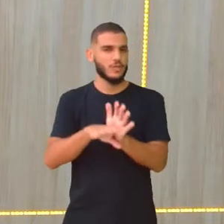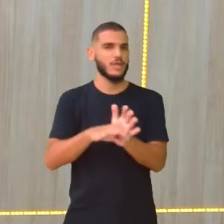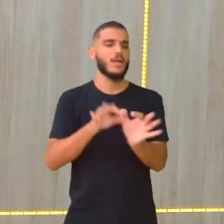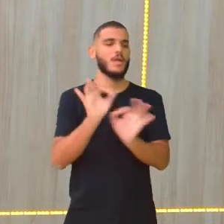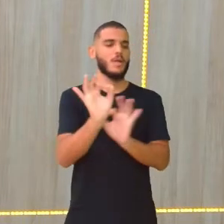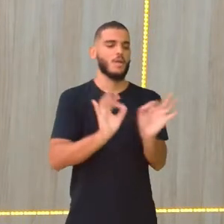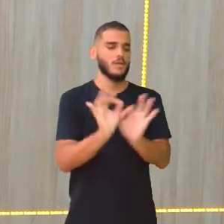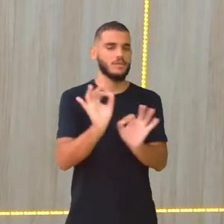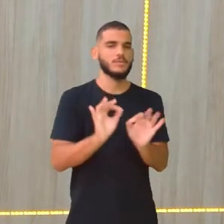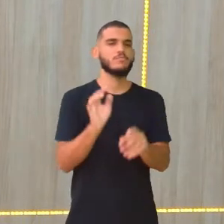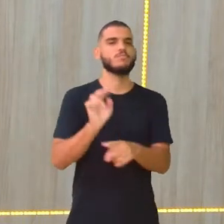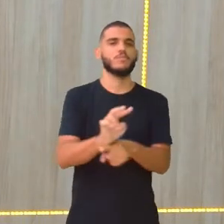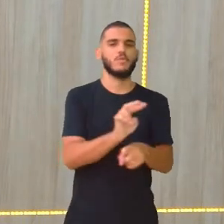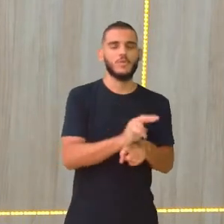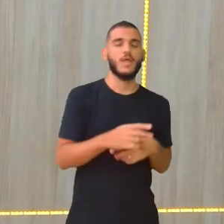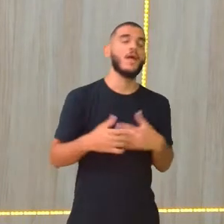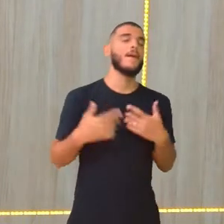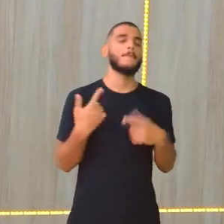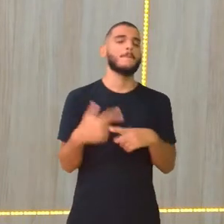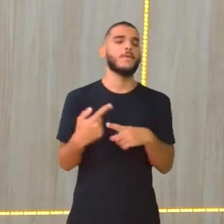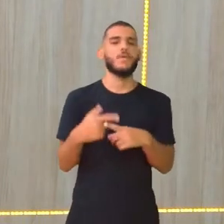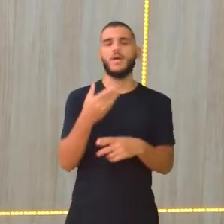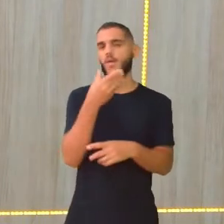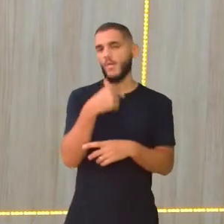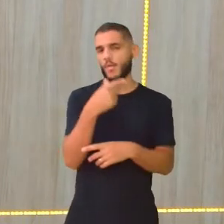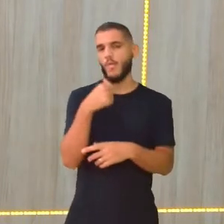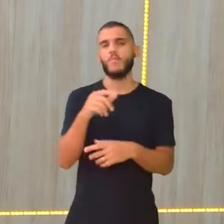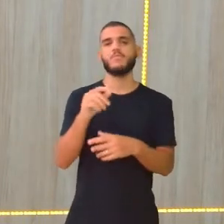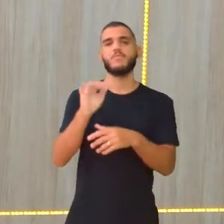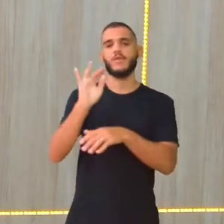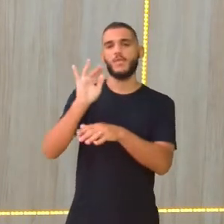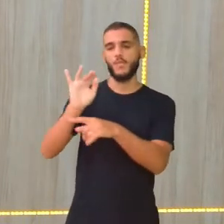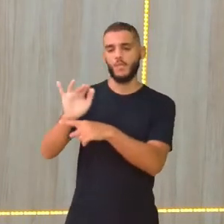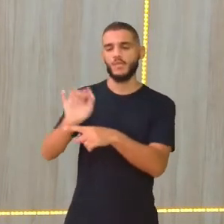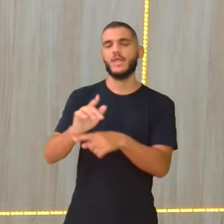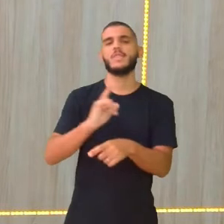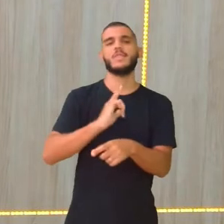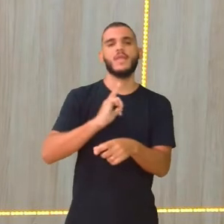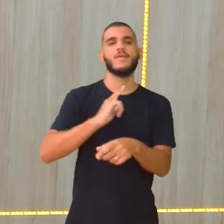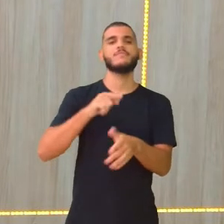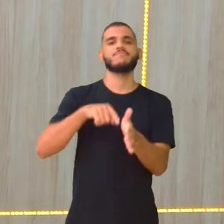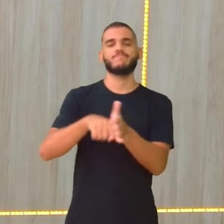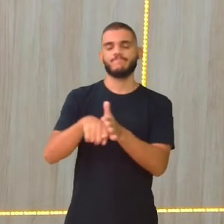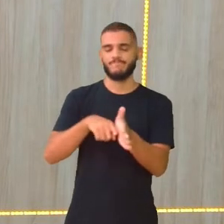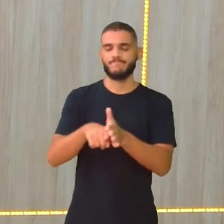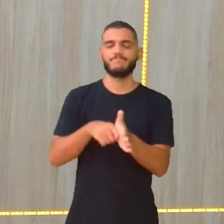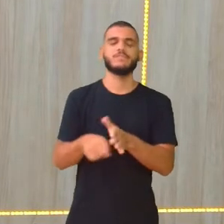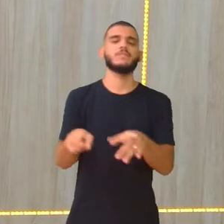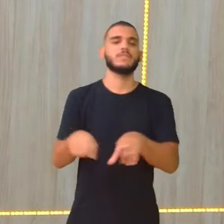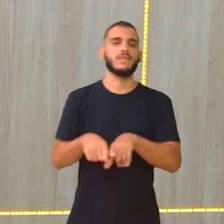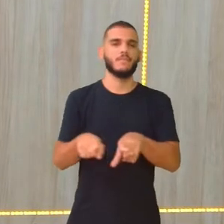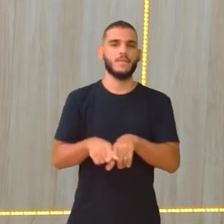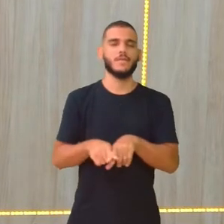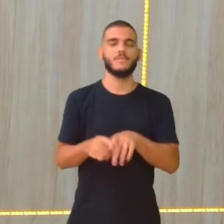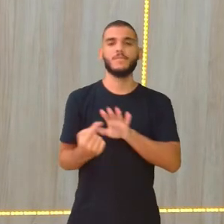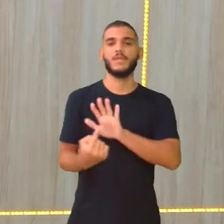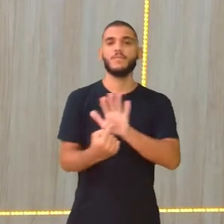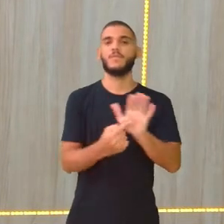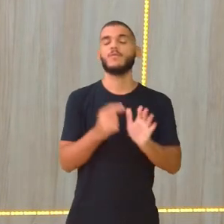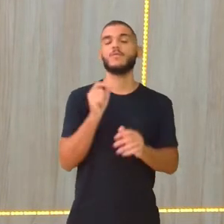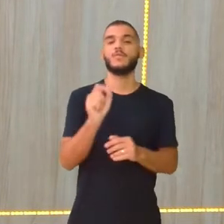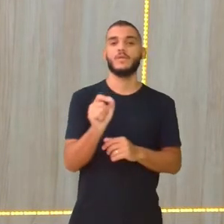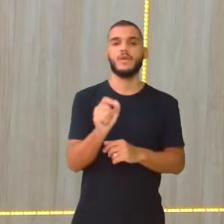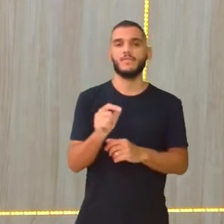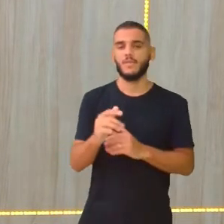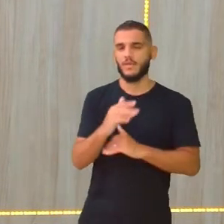esse também foi o grande cuidado, né, na questão aí das pesquisas de Louis Pasteur. E ele coloca para a gente